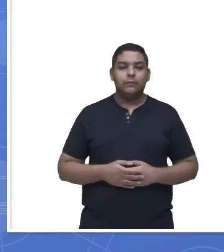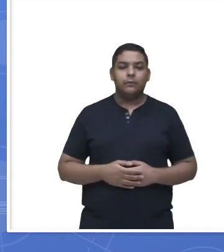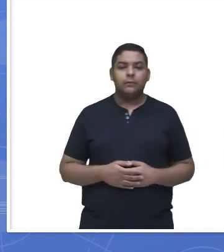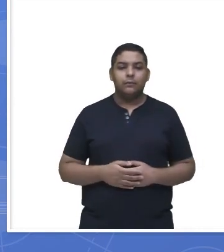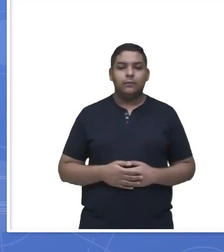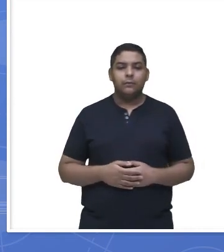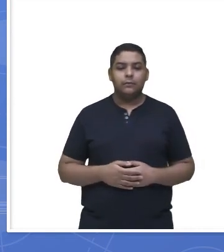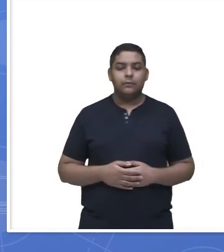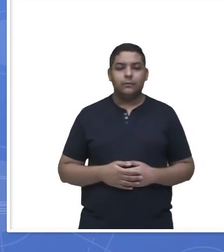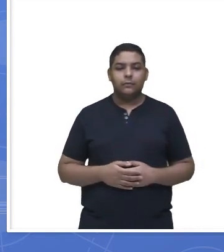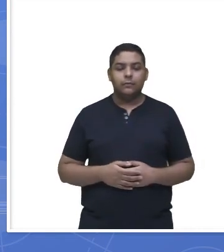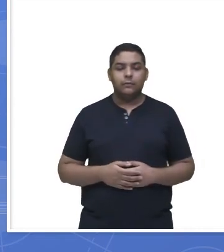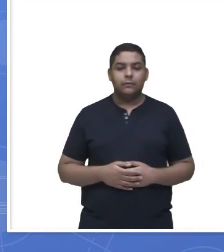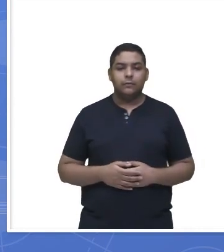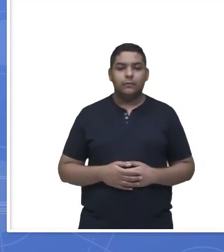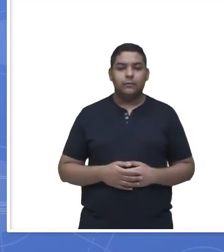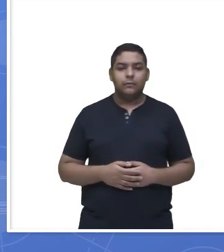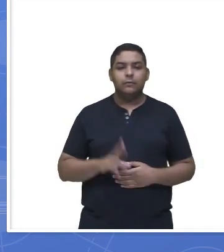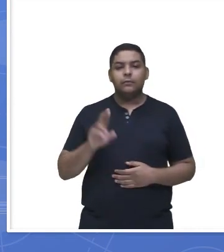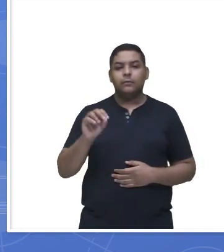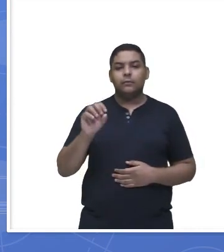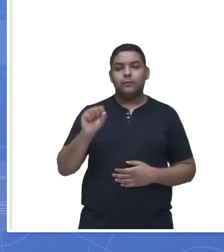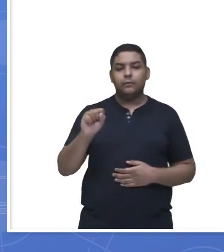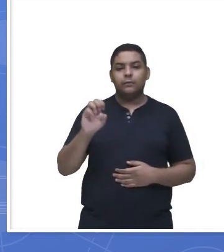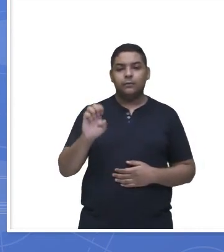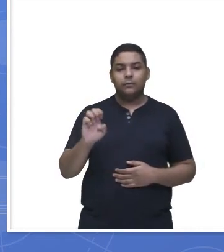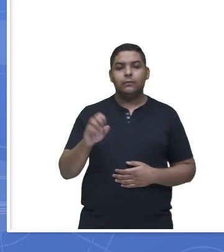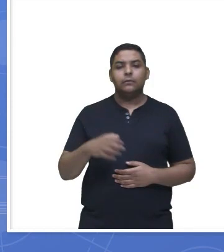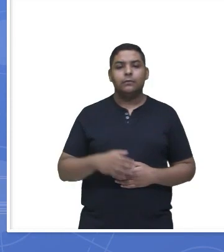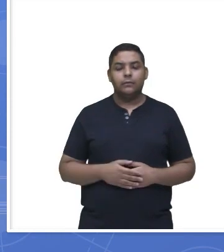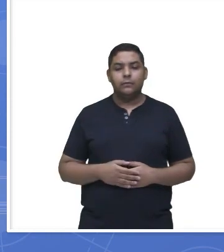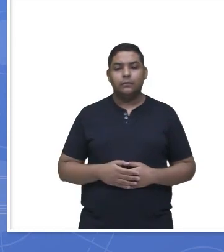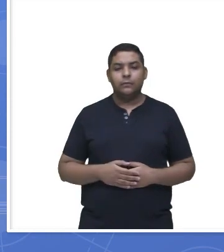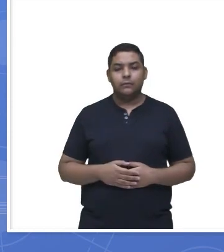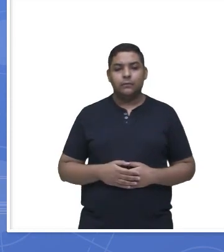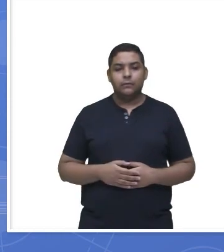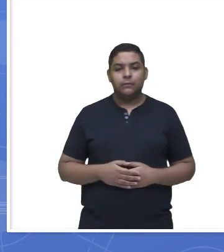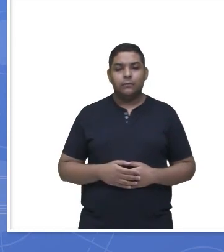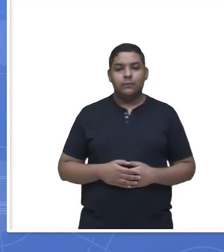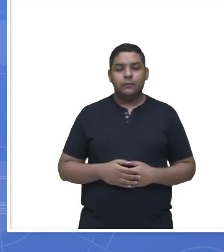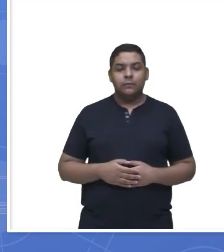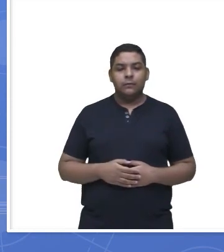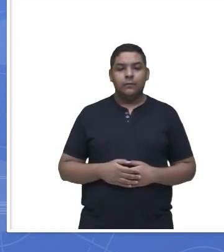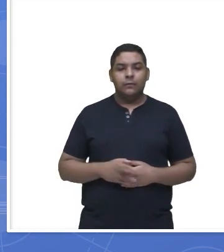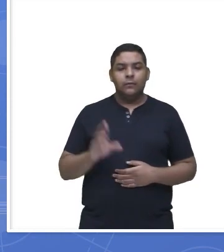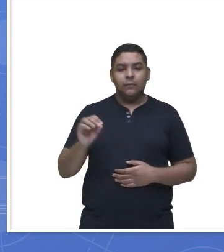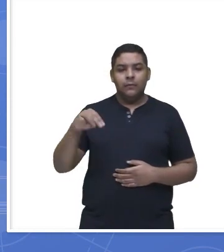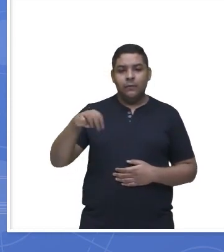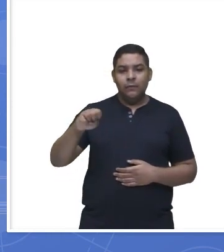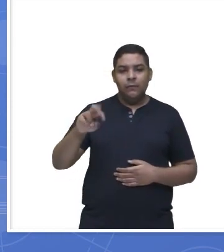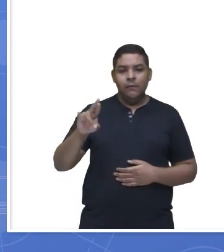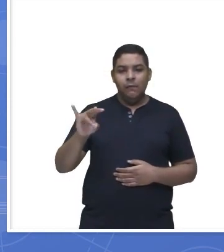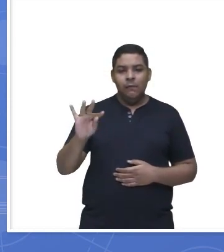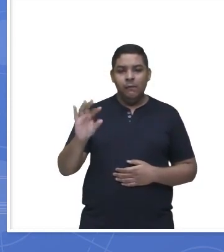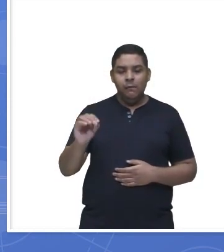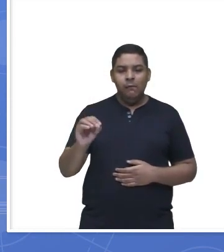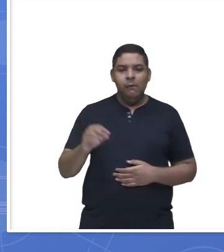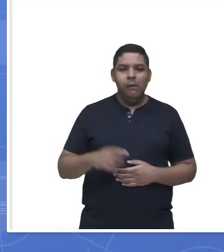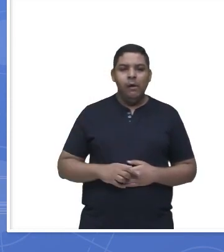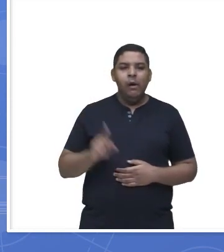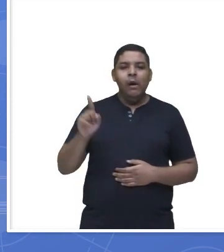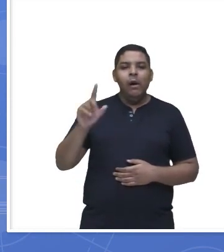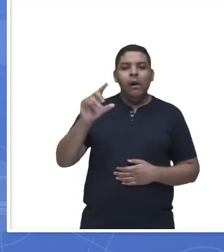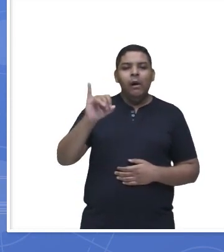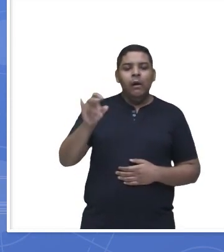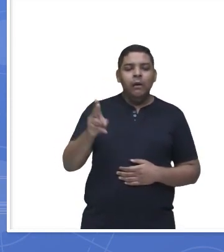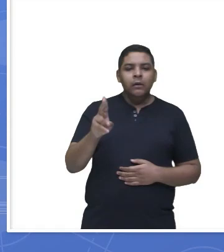E quem mais aqui? A Rose, não é isso? Rose, da escola Romerito da Silva, Juruá,